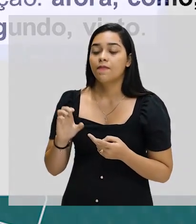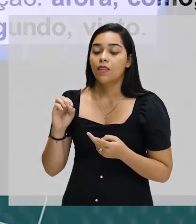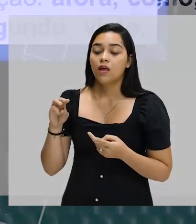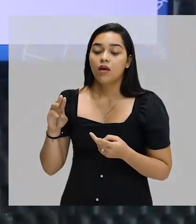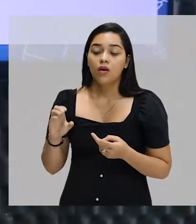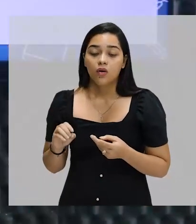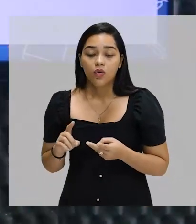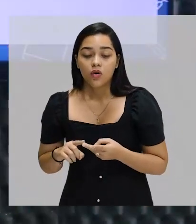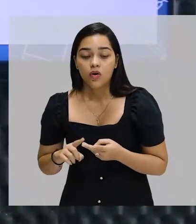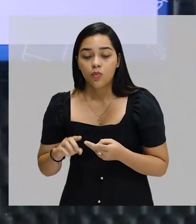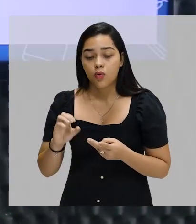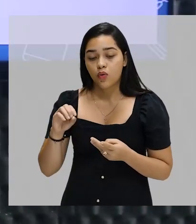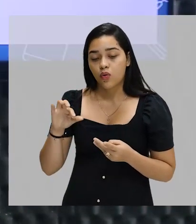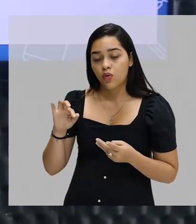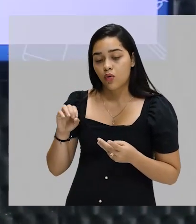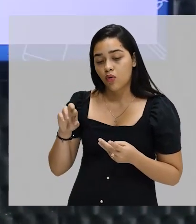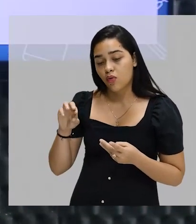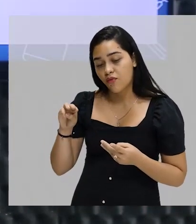como,